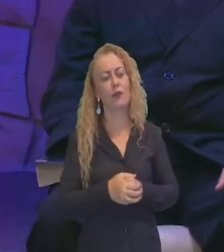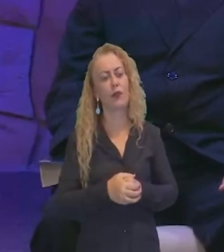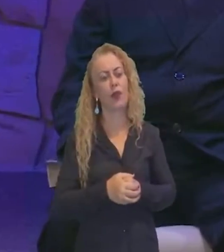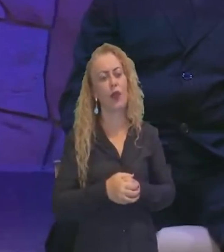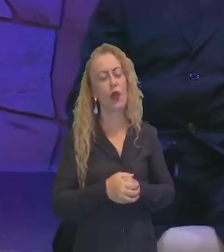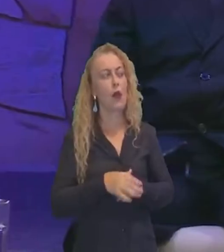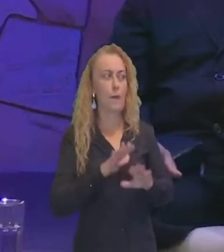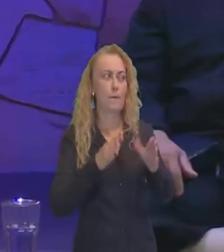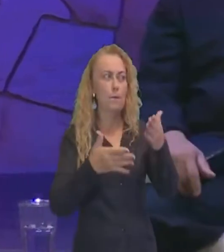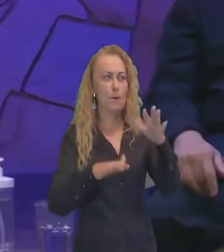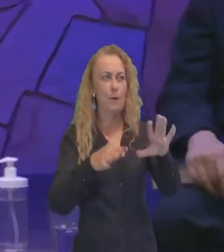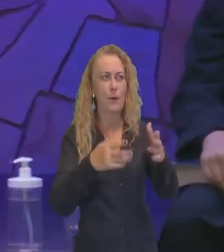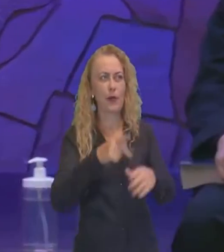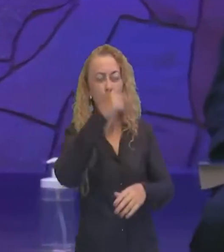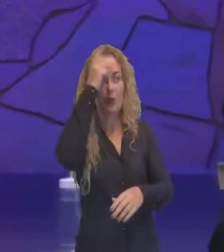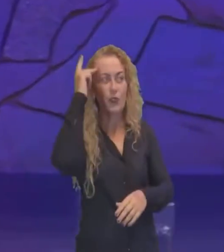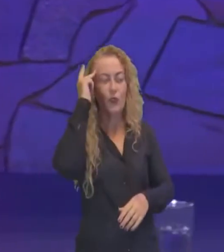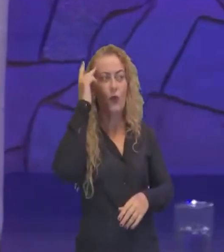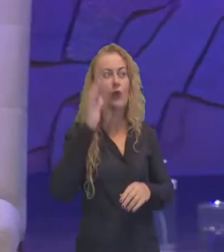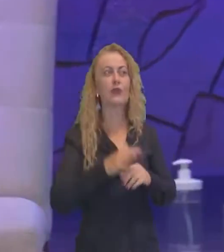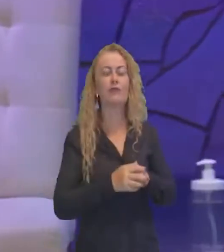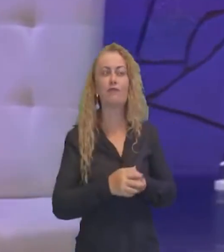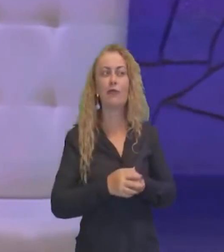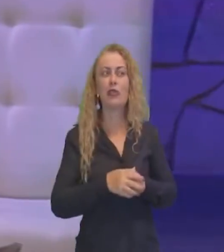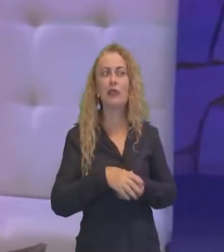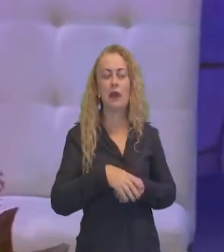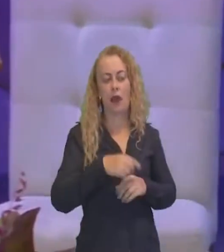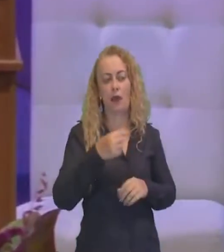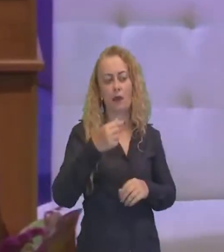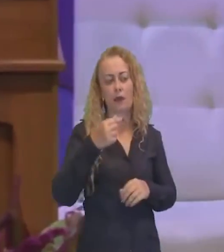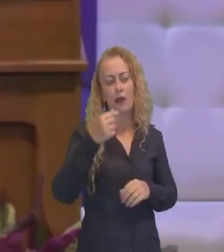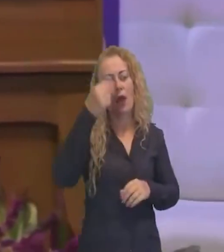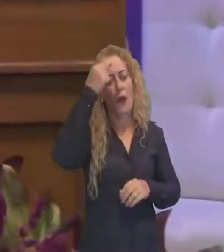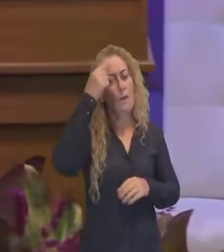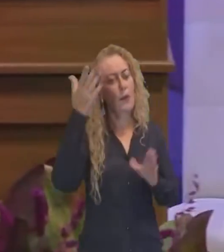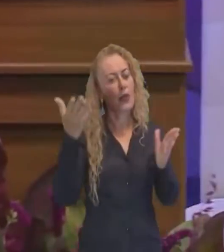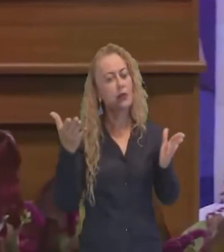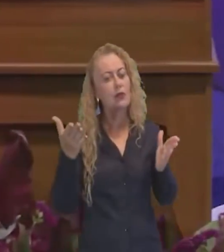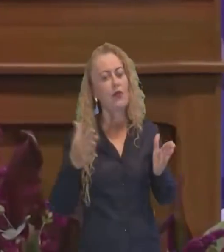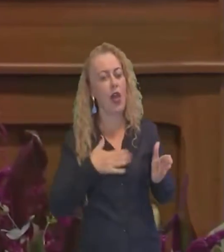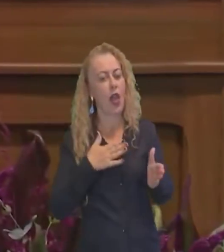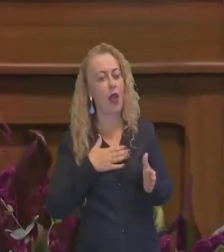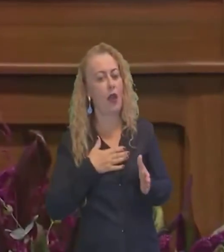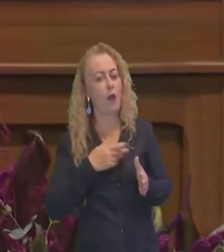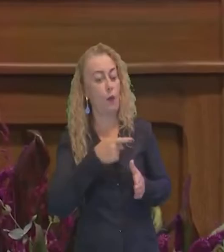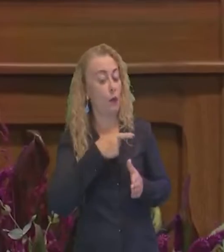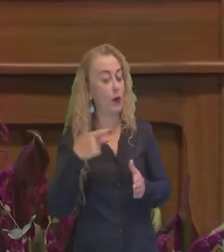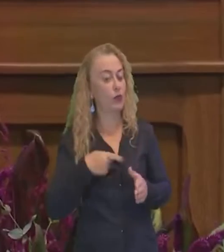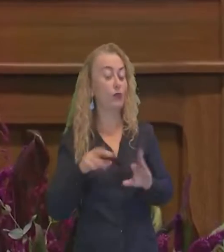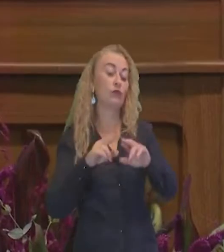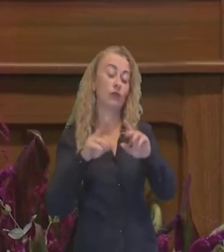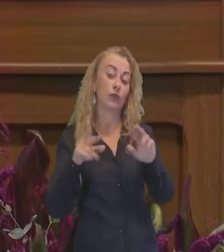Alguns de vocês já devem ter pensado o mesmo, cometido o mesmo pecado daquela irmã, não é?